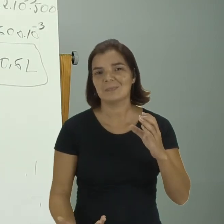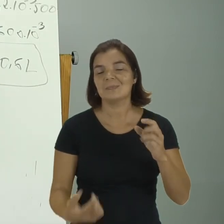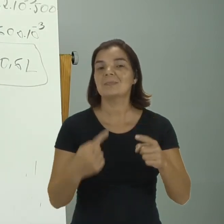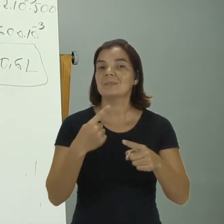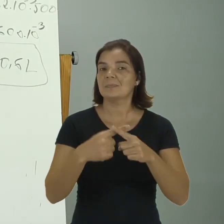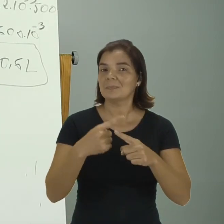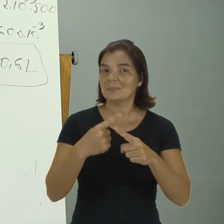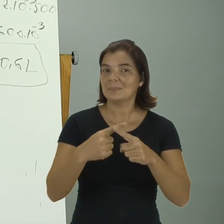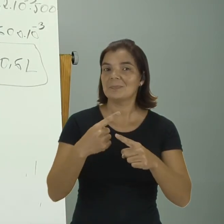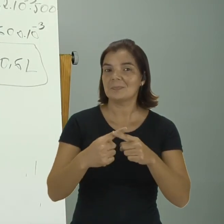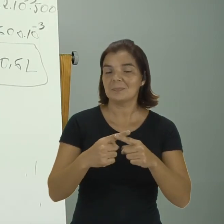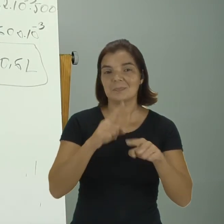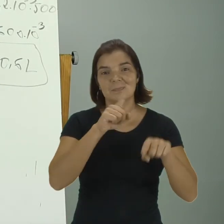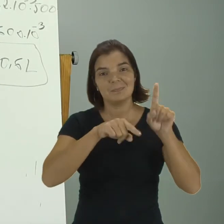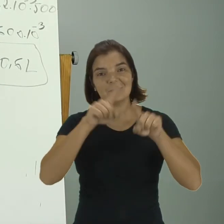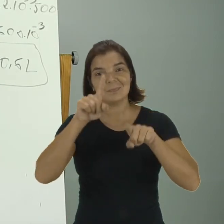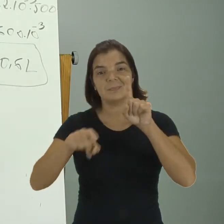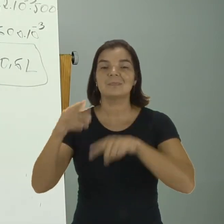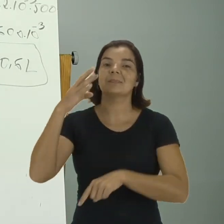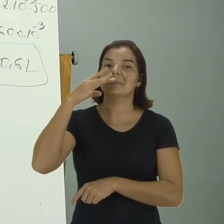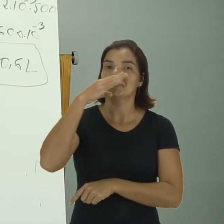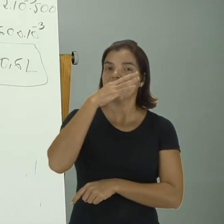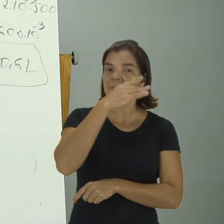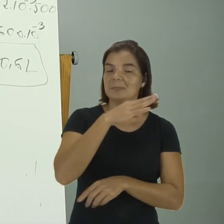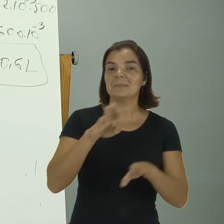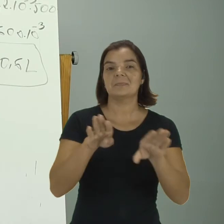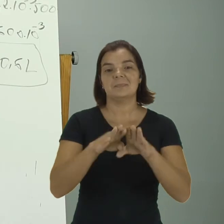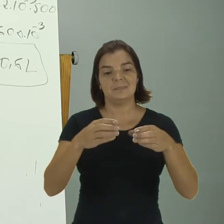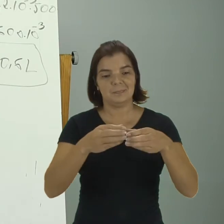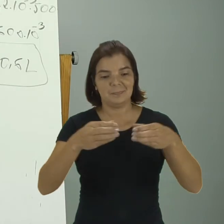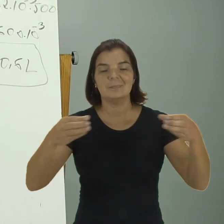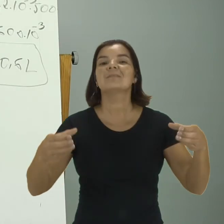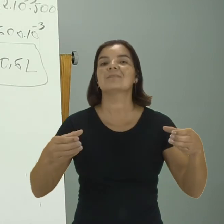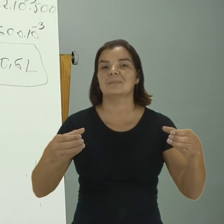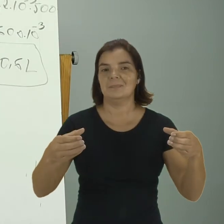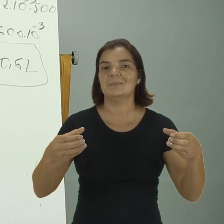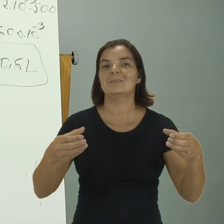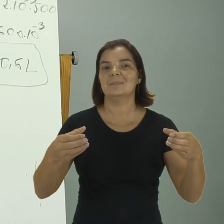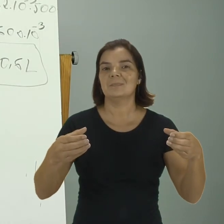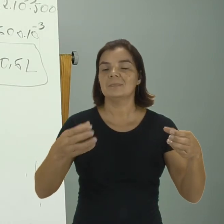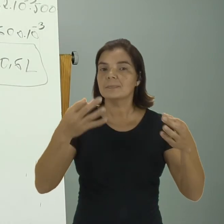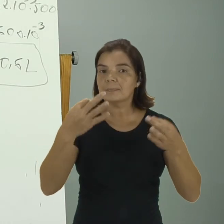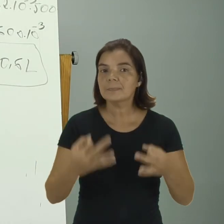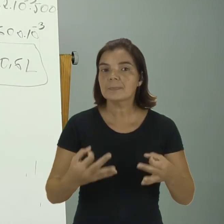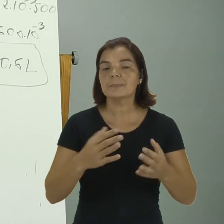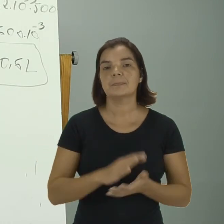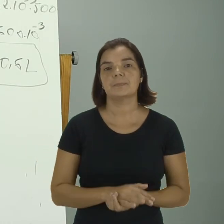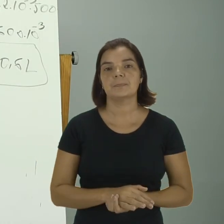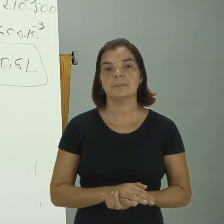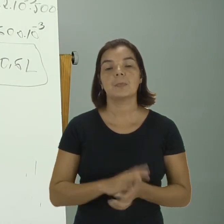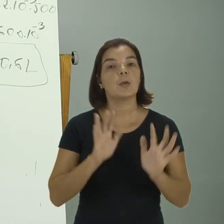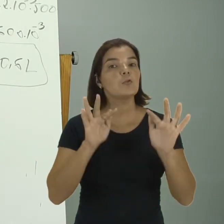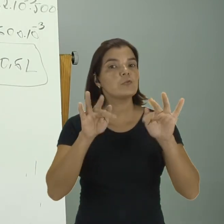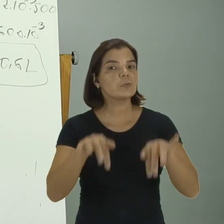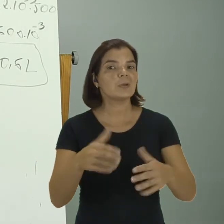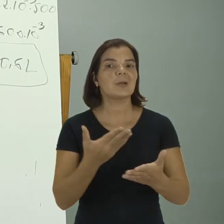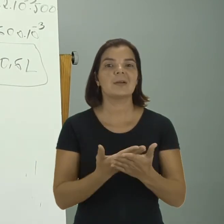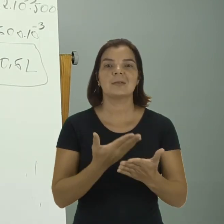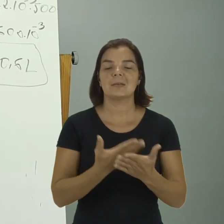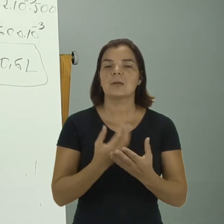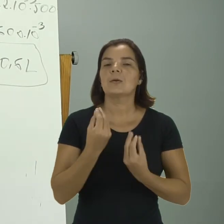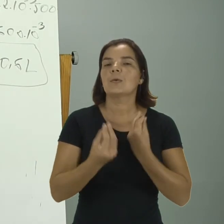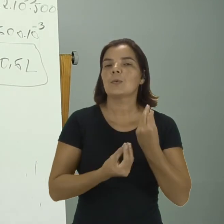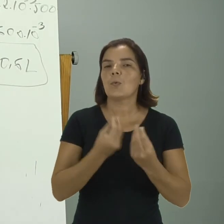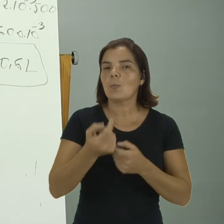Por conta dessa variação da temperatura e da dilatação sofrida pelo líquido, certo? E aí, para a gente encerrar, pessoal,